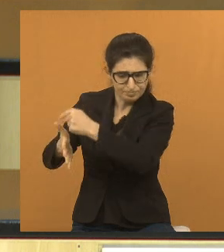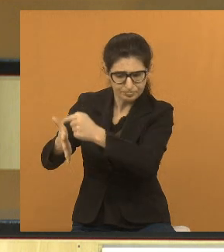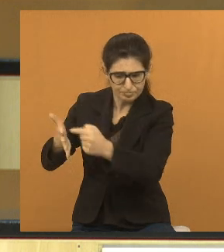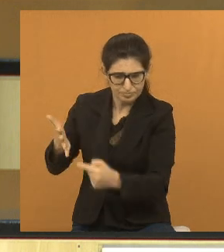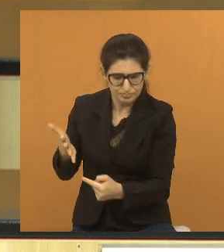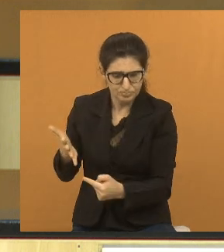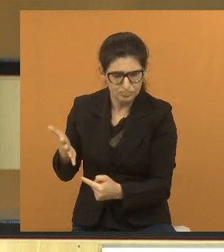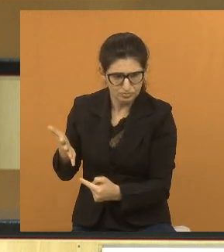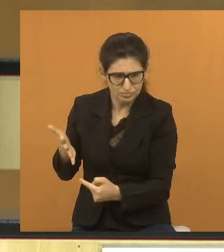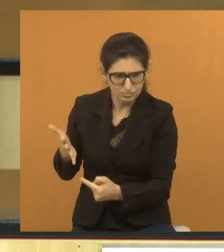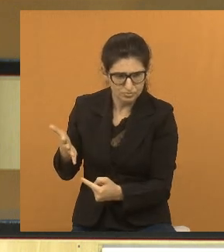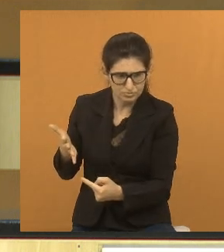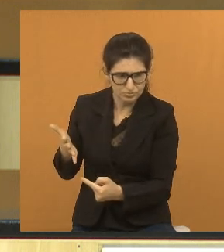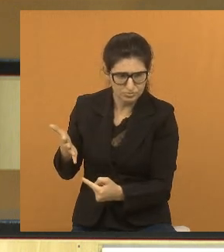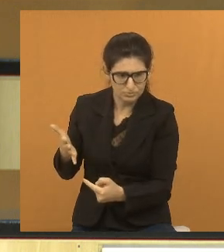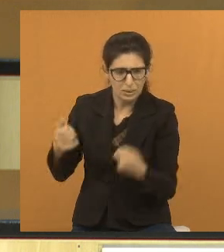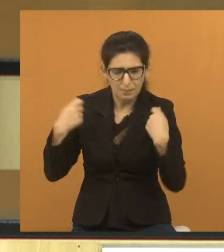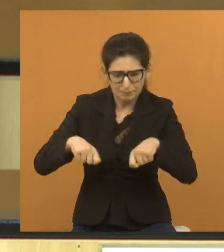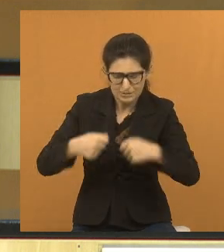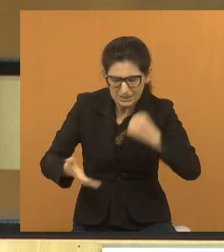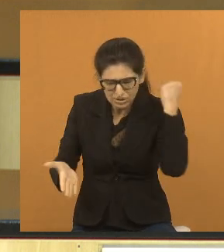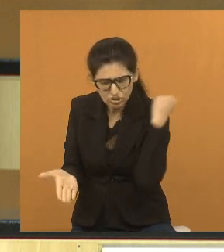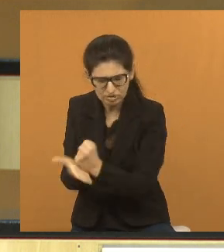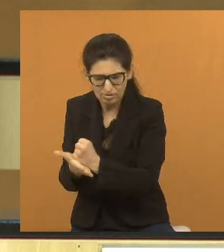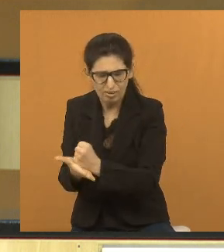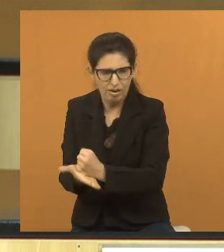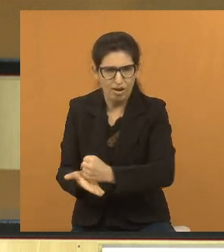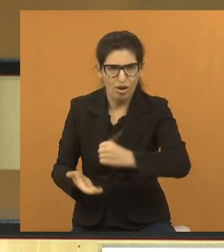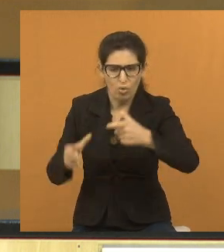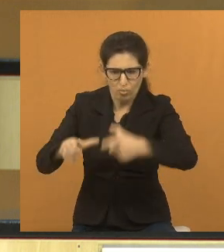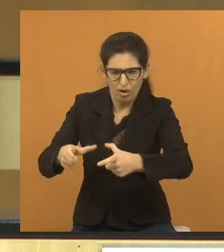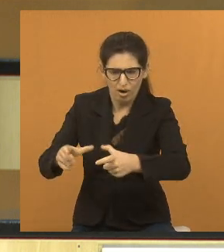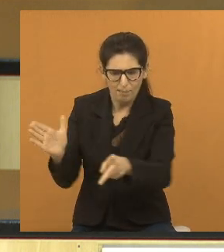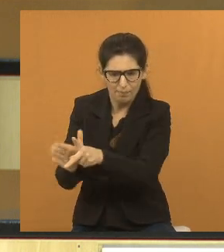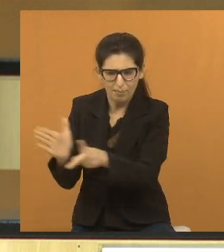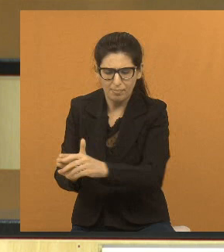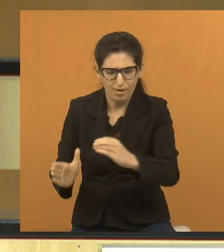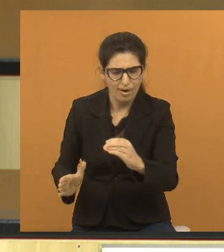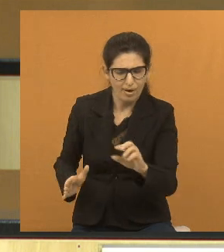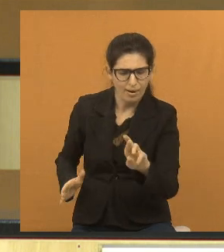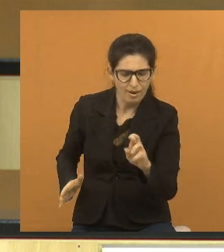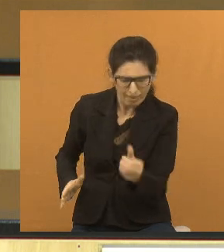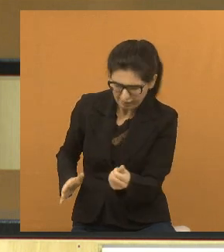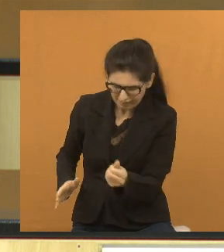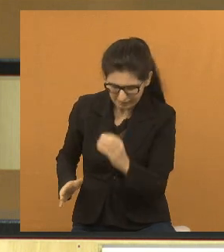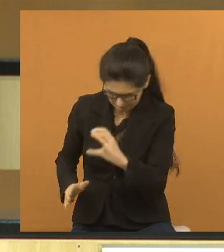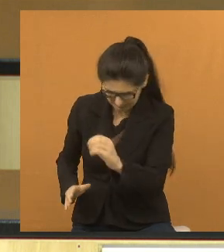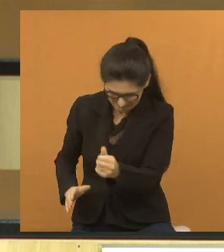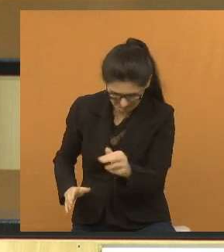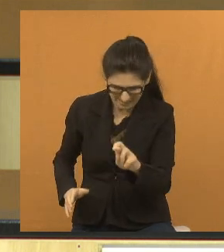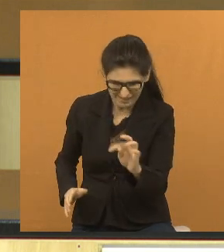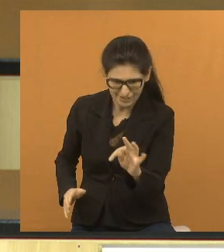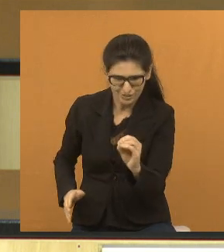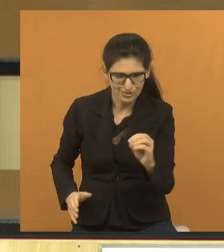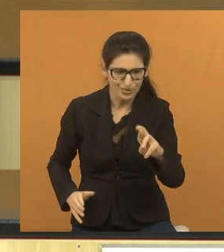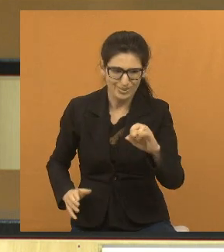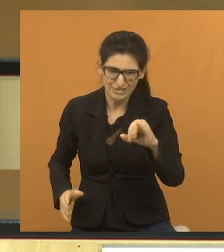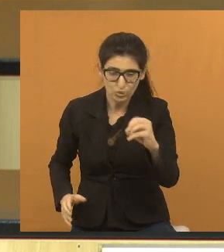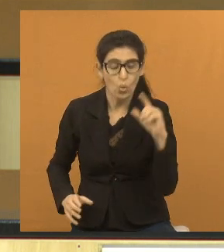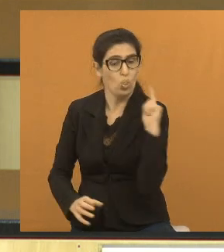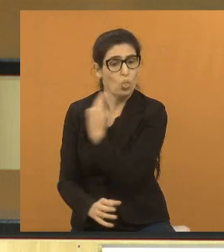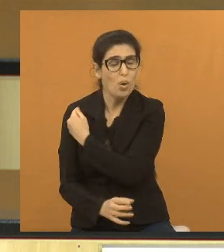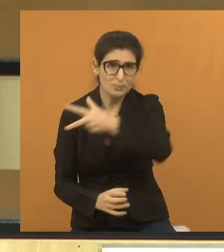só diz, está registrado em cartório, então não tem como nós, a prefeitura, está questionando